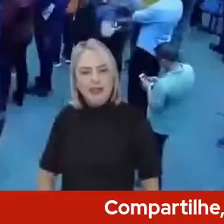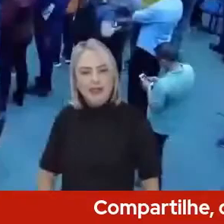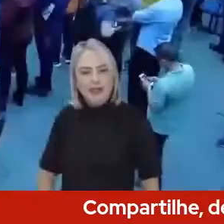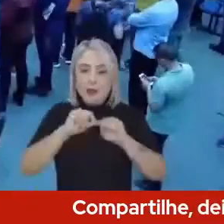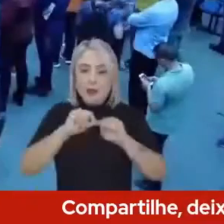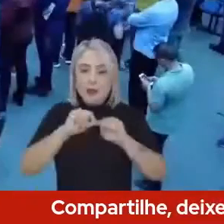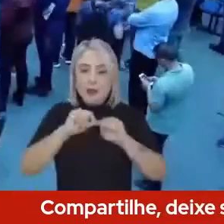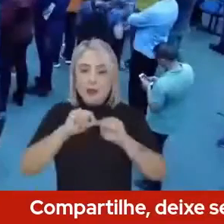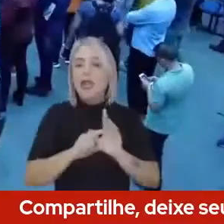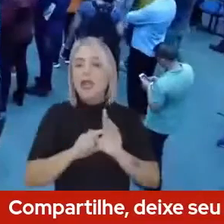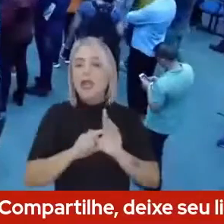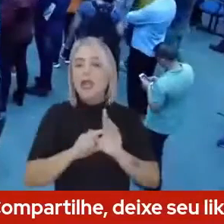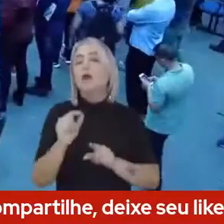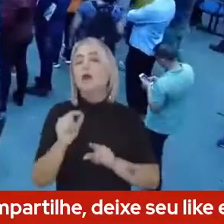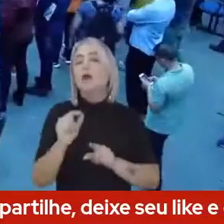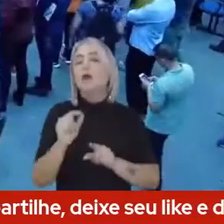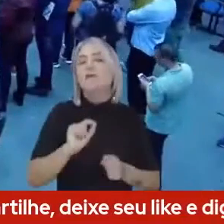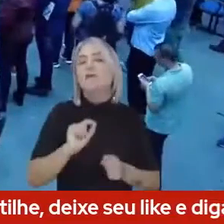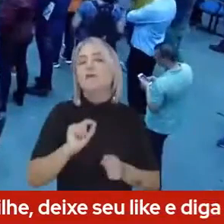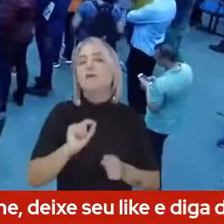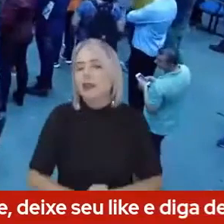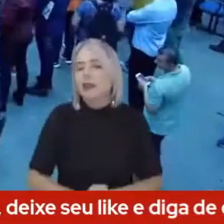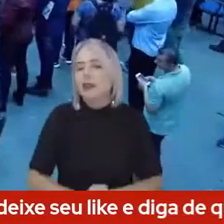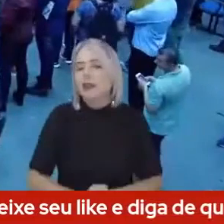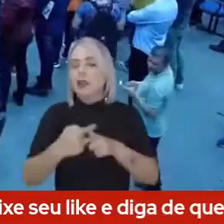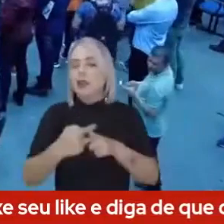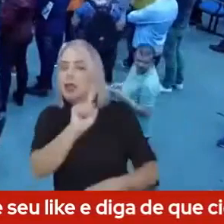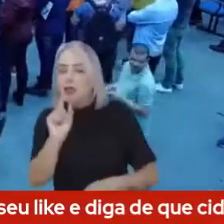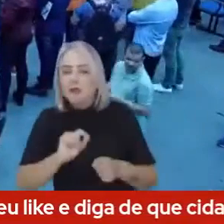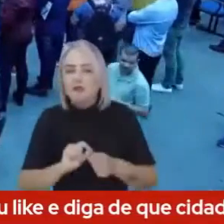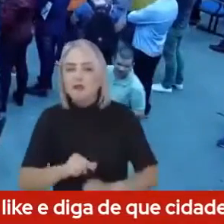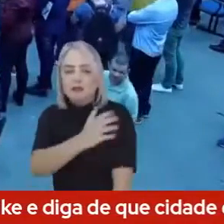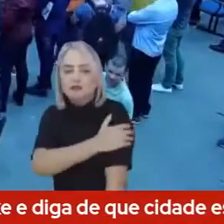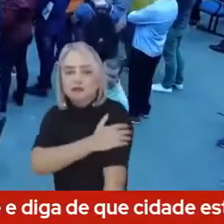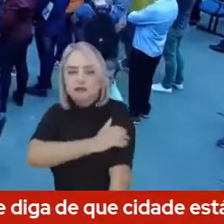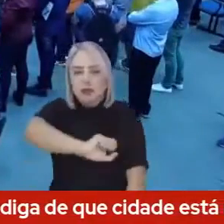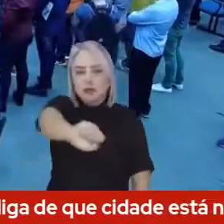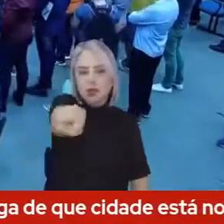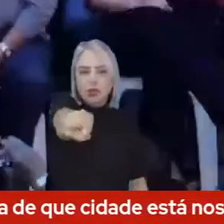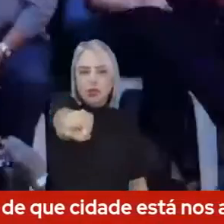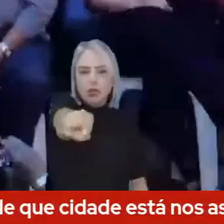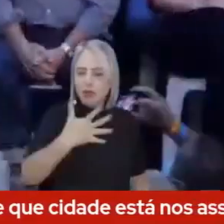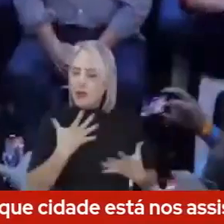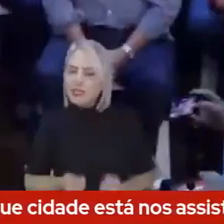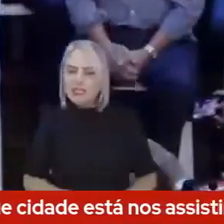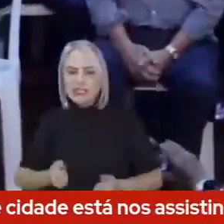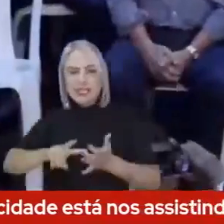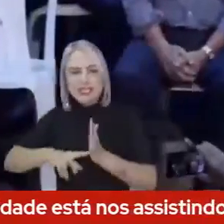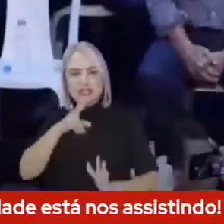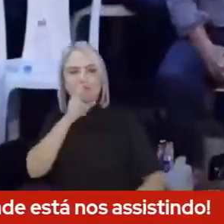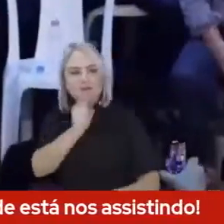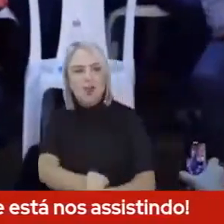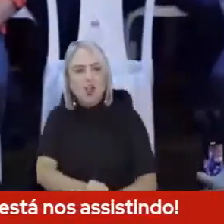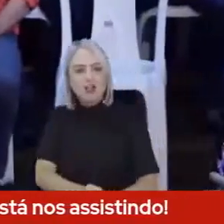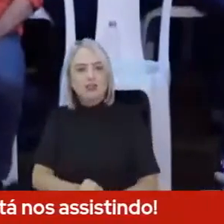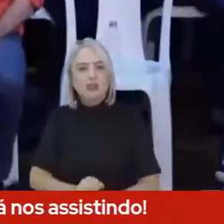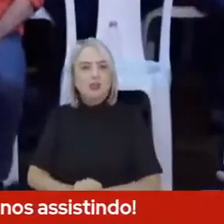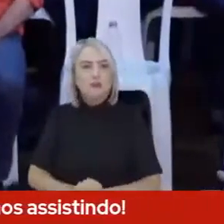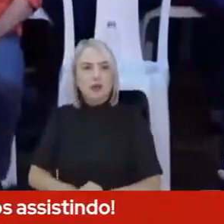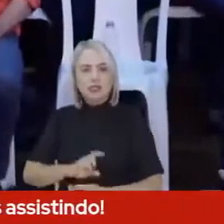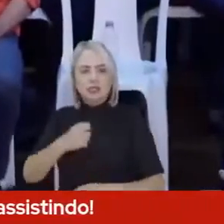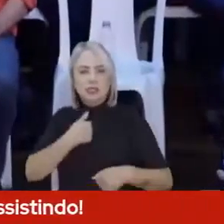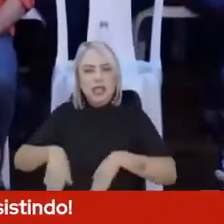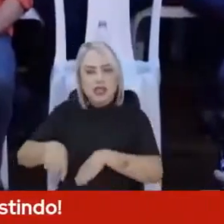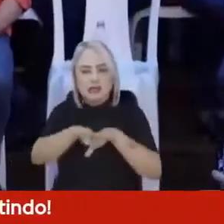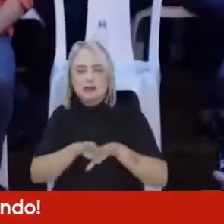fizeram? Não fizeram porque o fascismo não aceita sindicato forte. E não tem democracia forte no